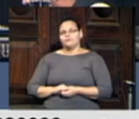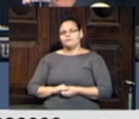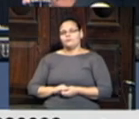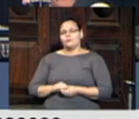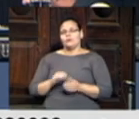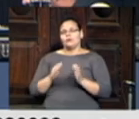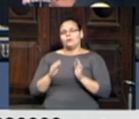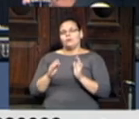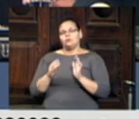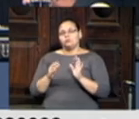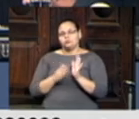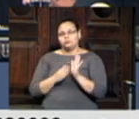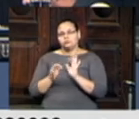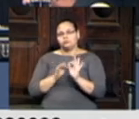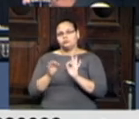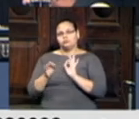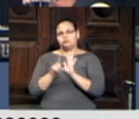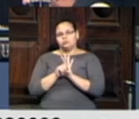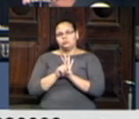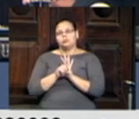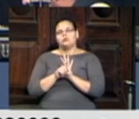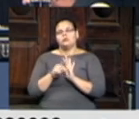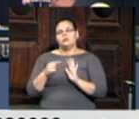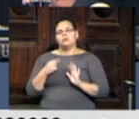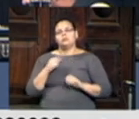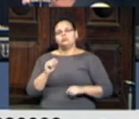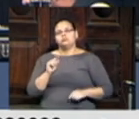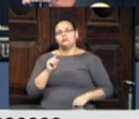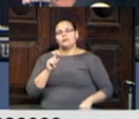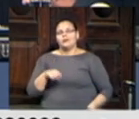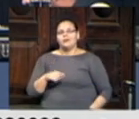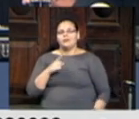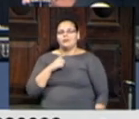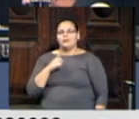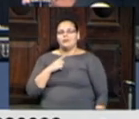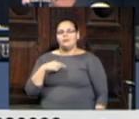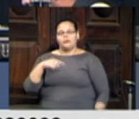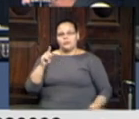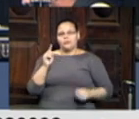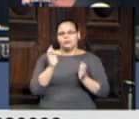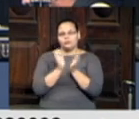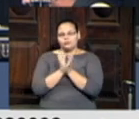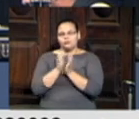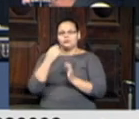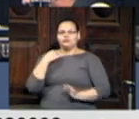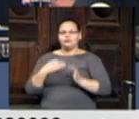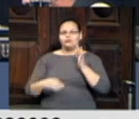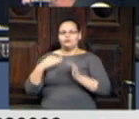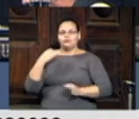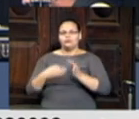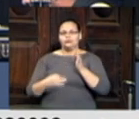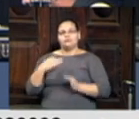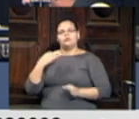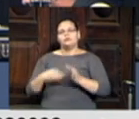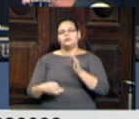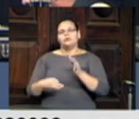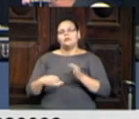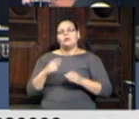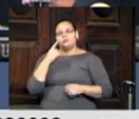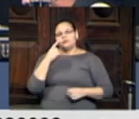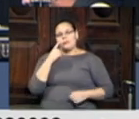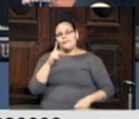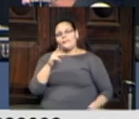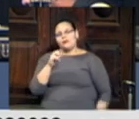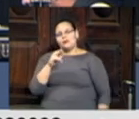O projeto é retirado de pauta pela presidência, porque ele tem que ir à Comissão de Constituição e Justiça para ser dado parecer